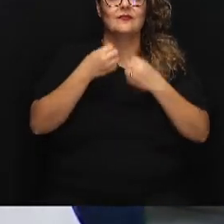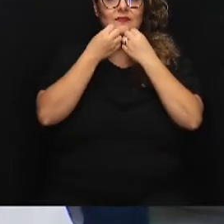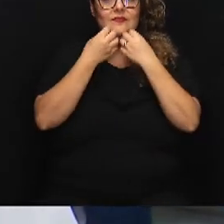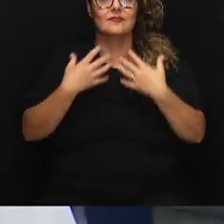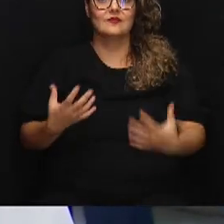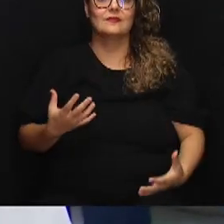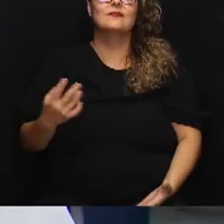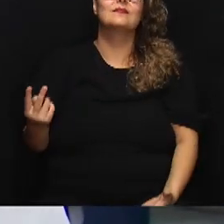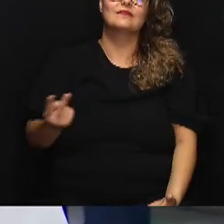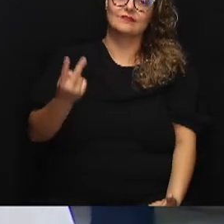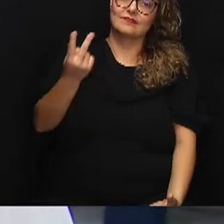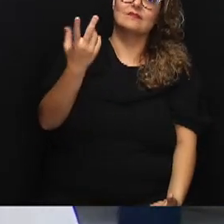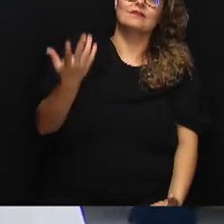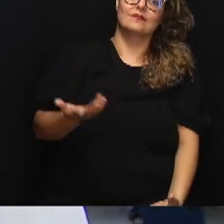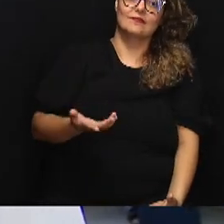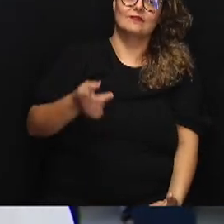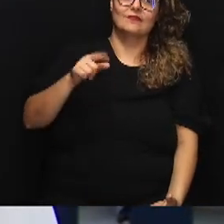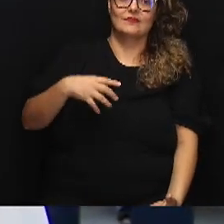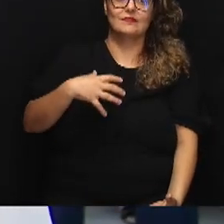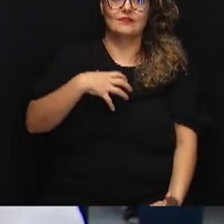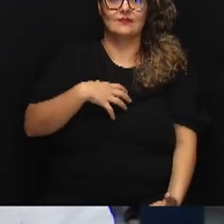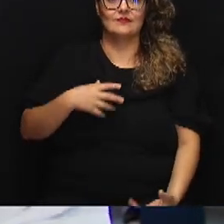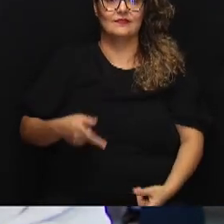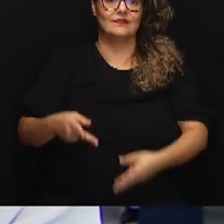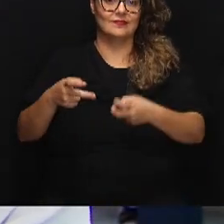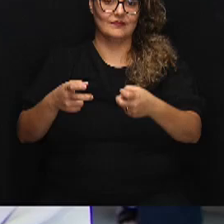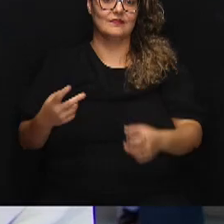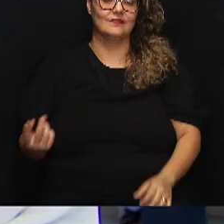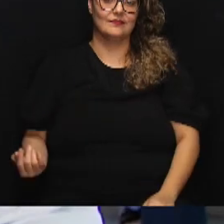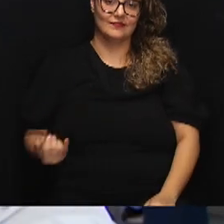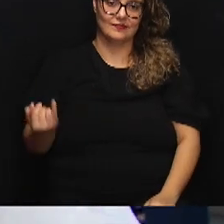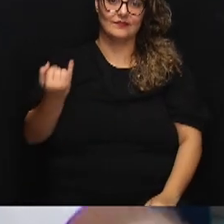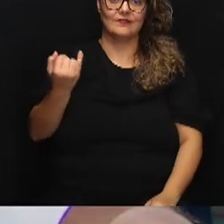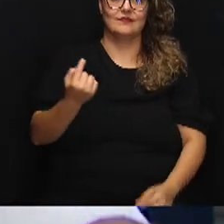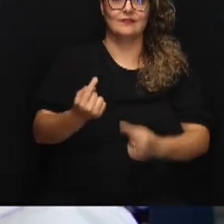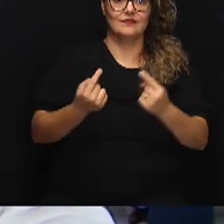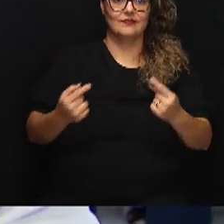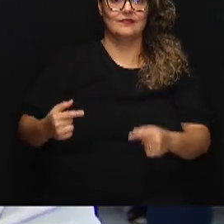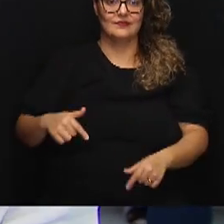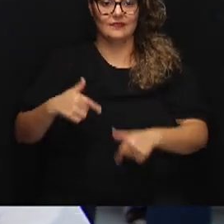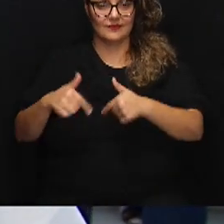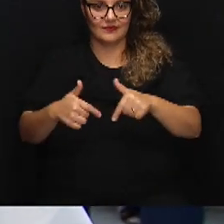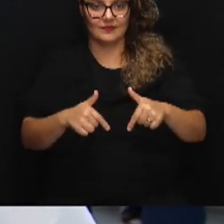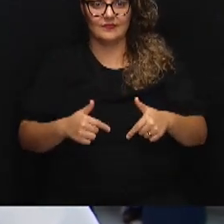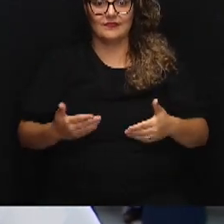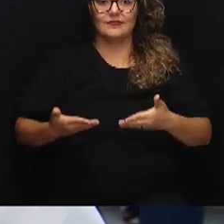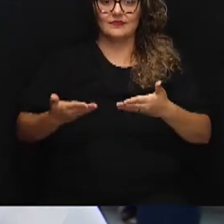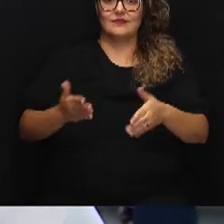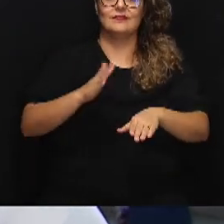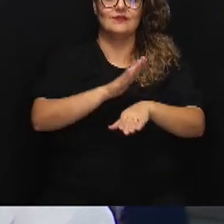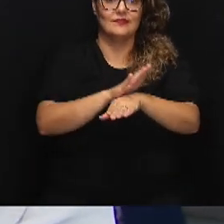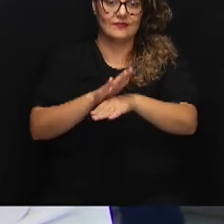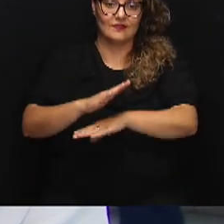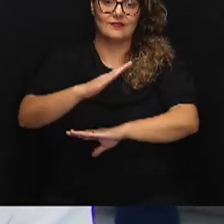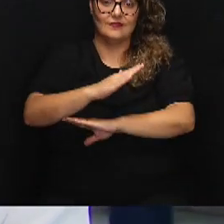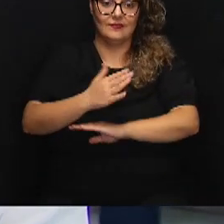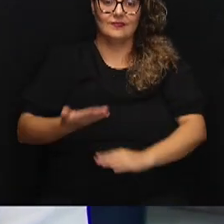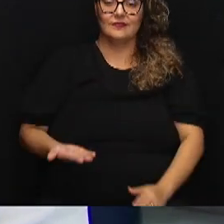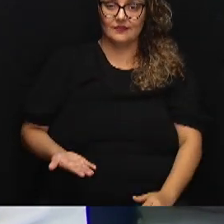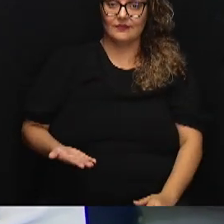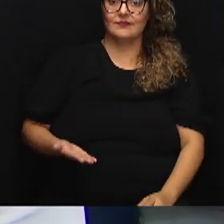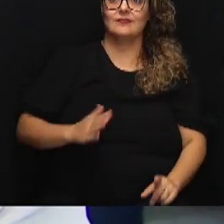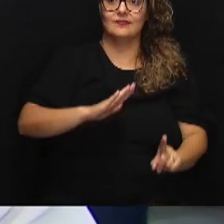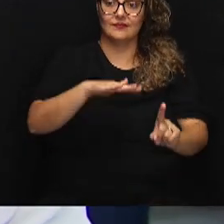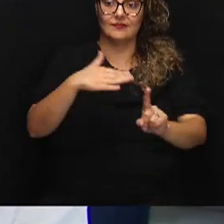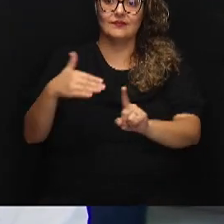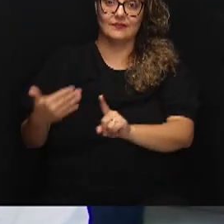e valorizadas. É uma forma também de reconhecer cada trabalhador que dá a sua contribuição para a Câmara,